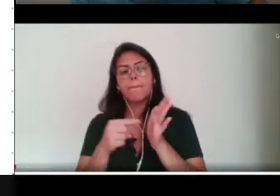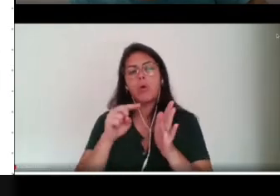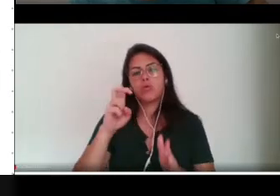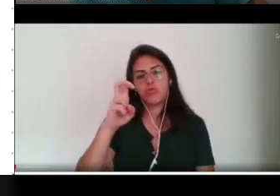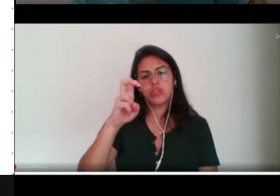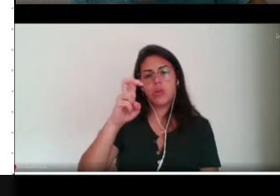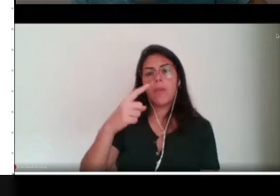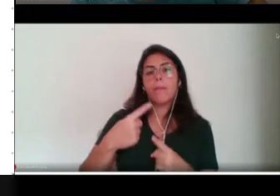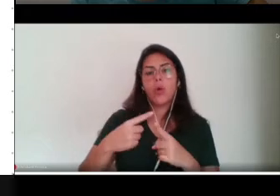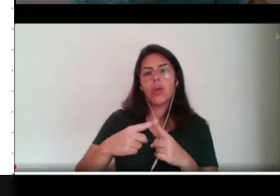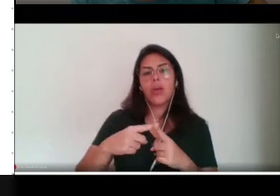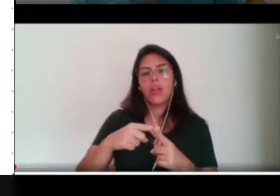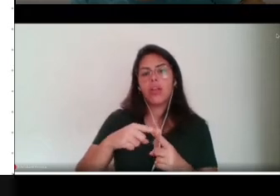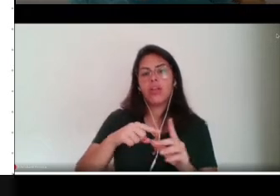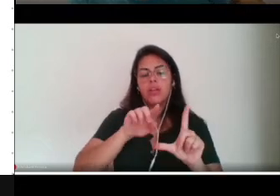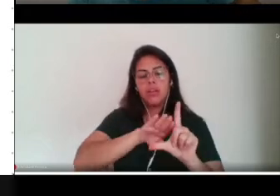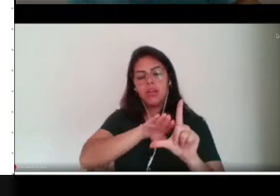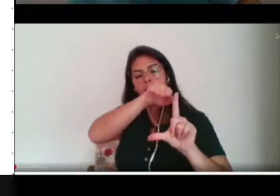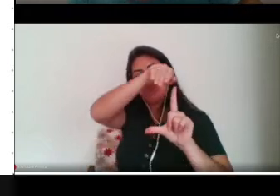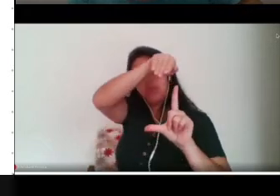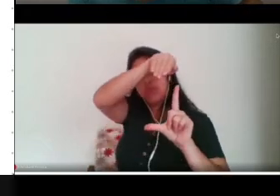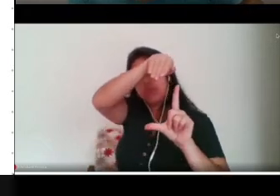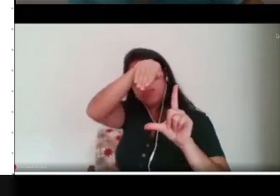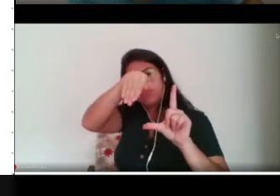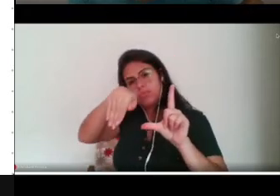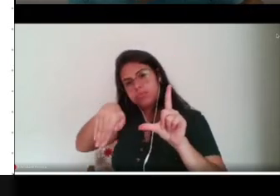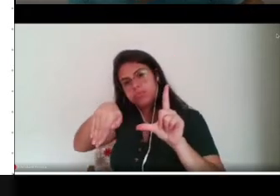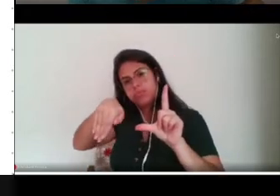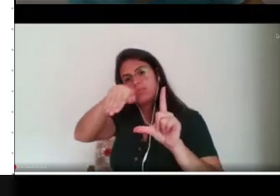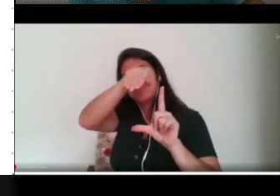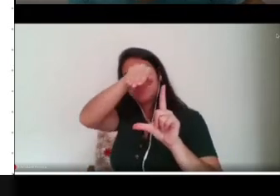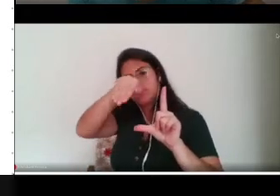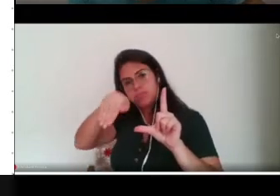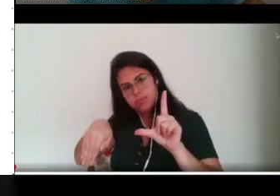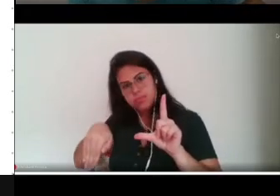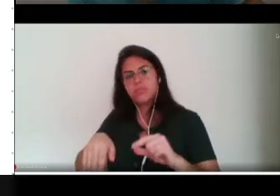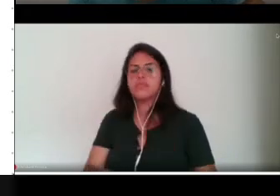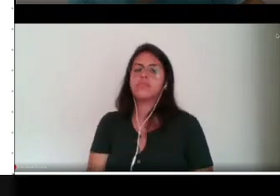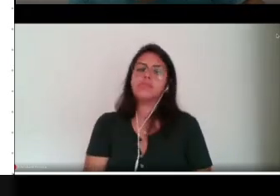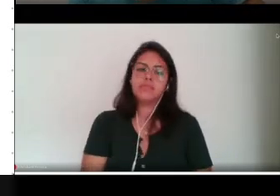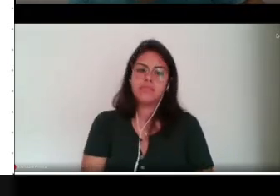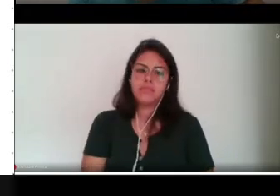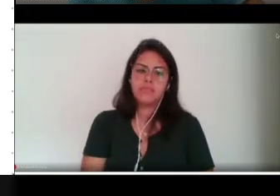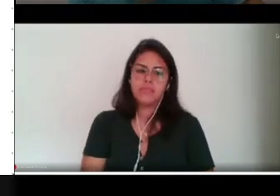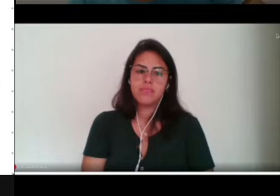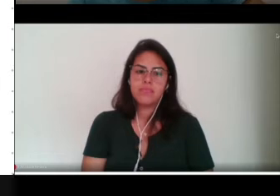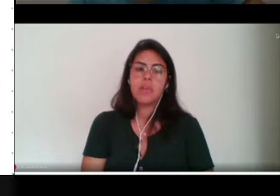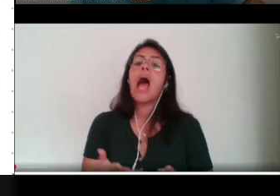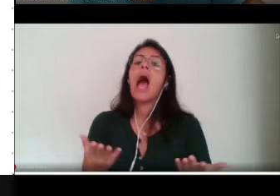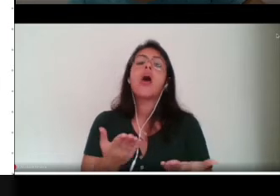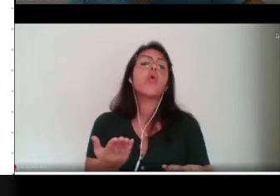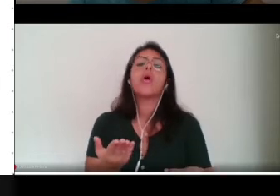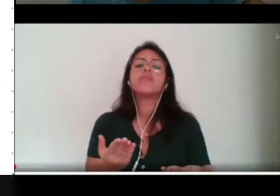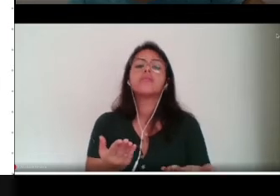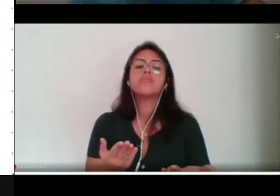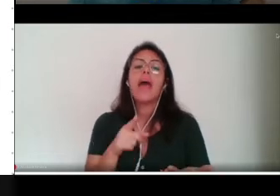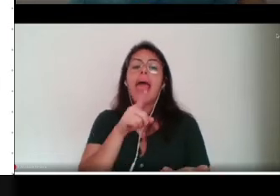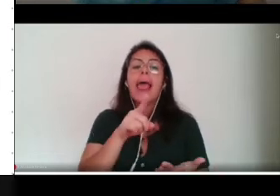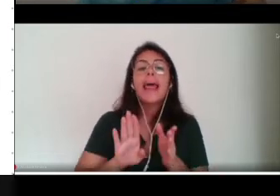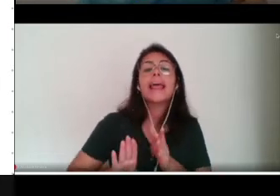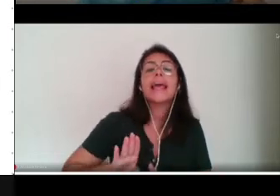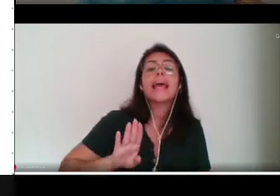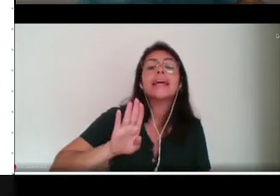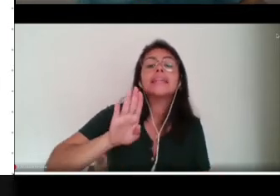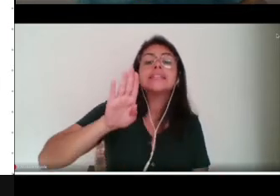onde essa velocidade é constante e negativa. Aonde que ela é crescente em módulo? Onde que a velocidade é crescente em módulo?